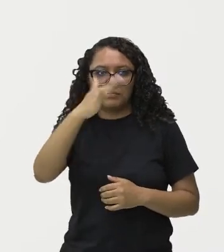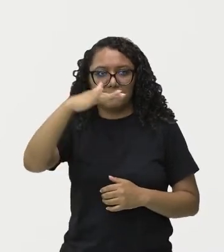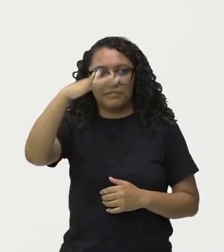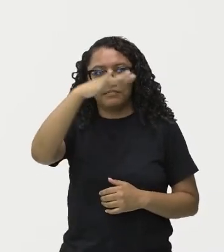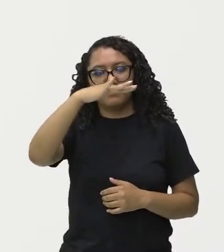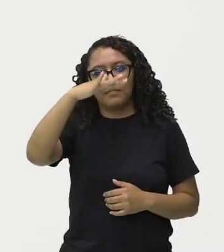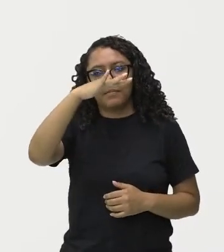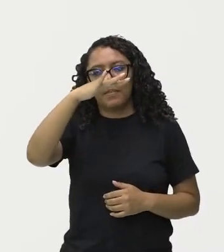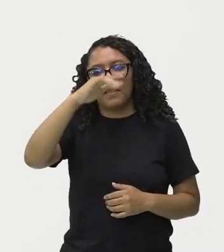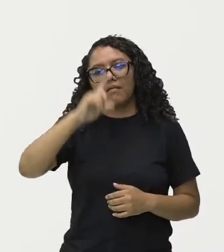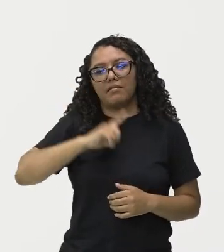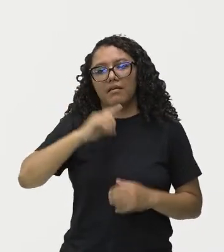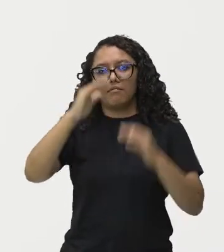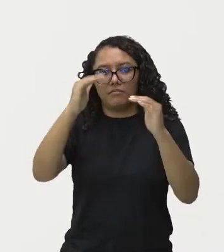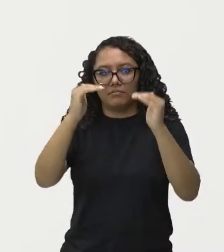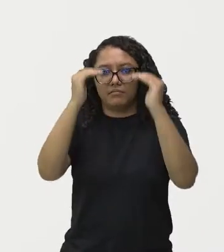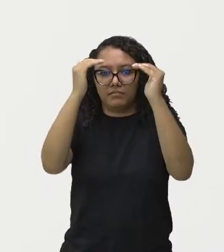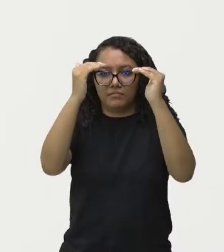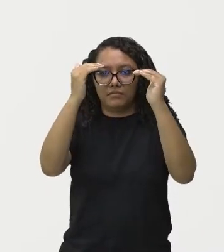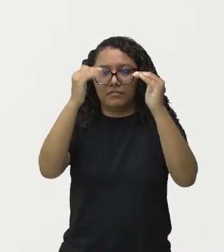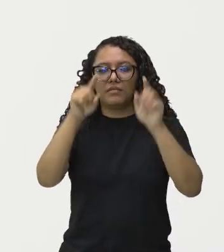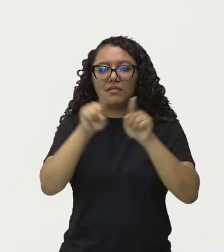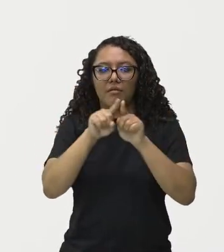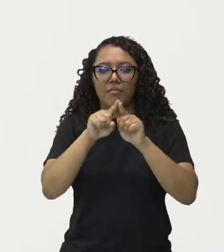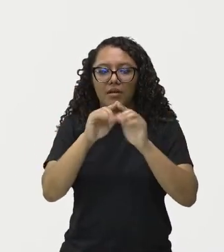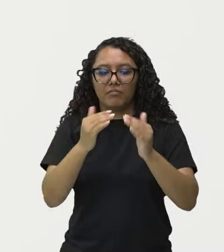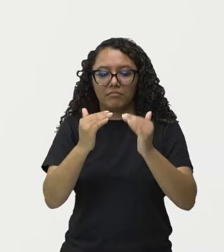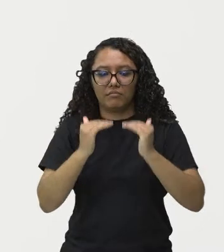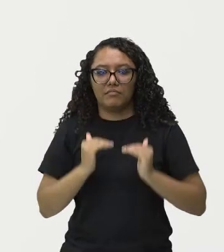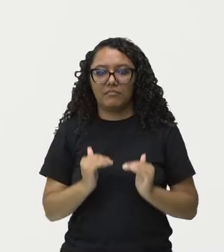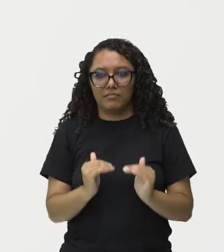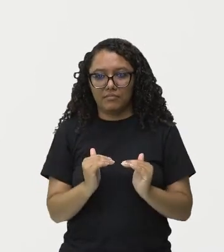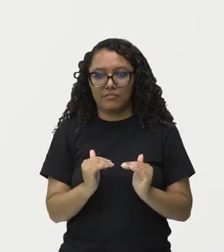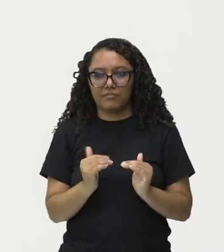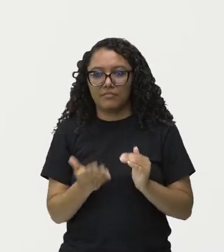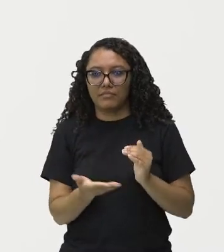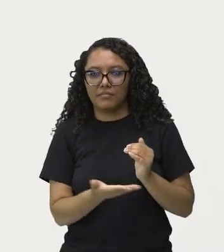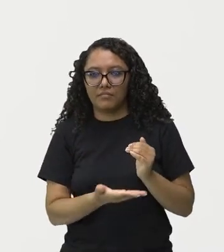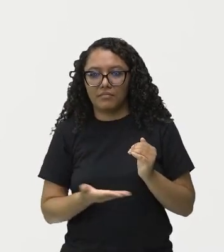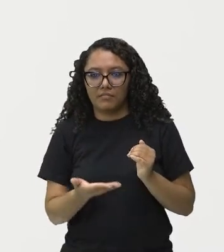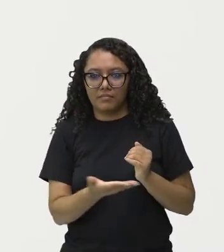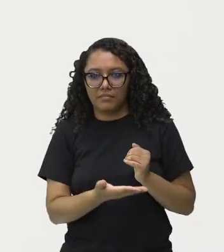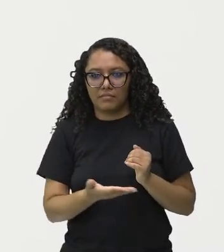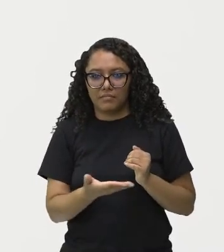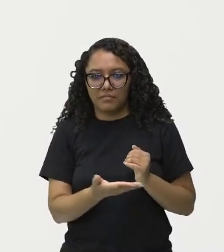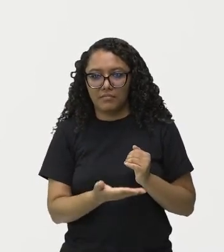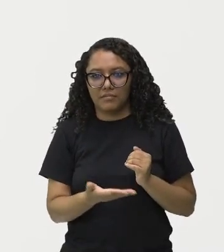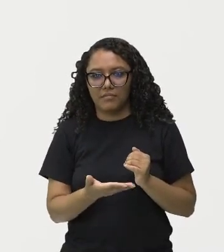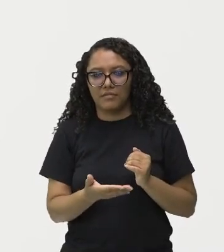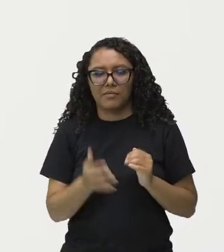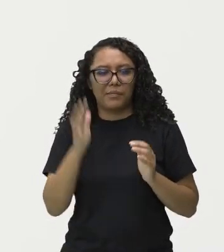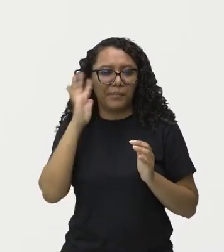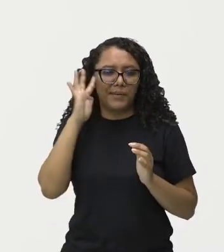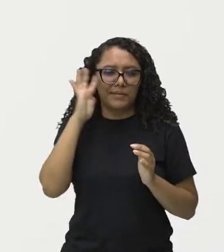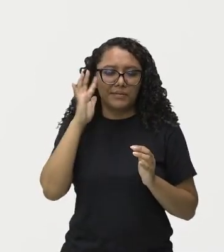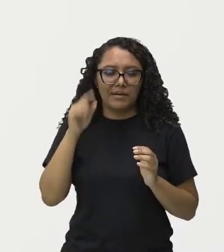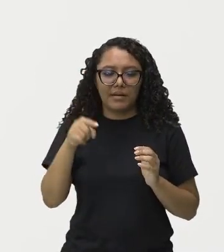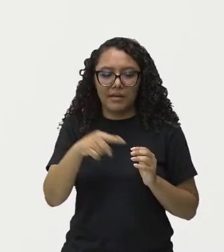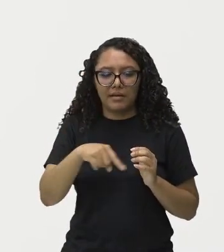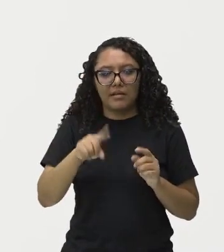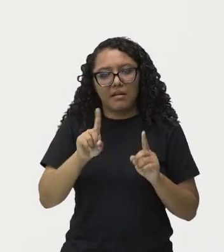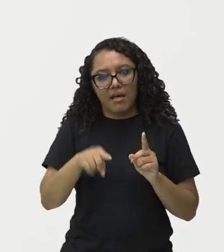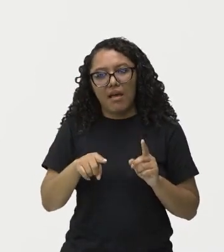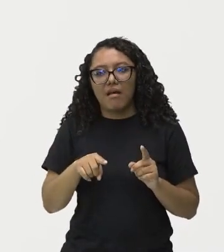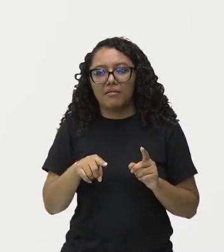uma base superior, eu também tenho uma base inferior, olha só. Vamos imaginar que aqui, ó, eu tivesse,